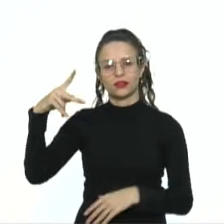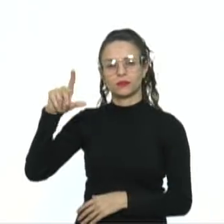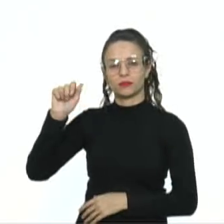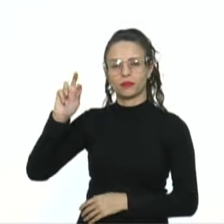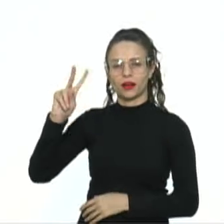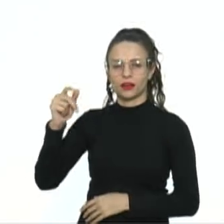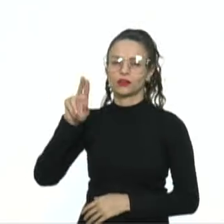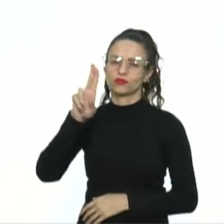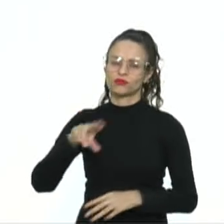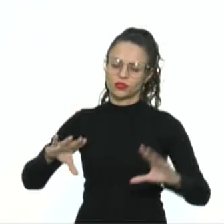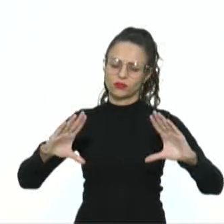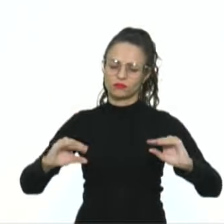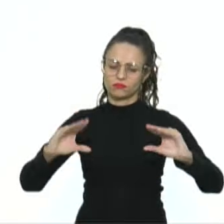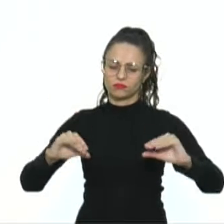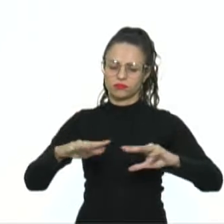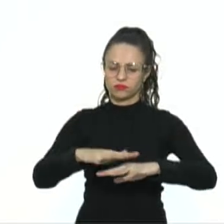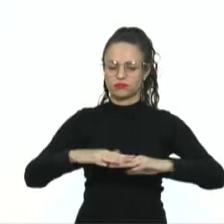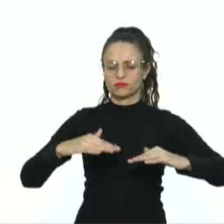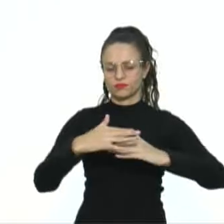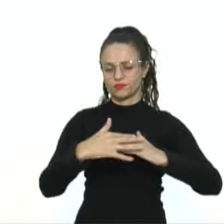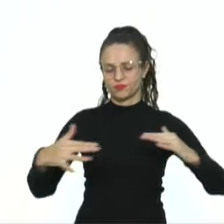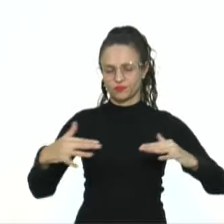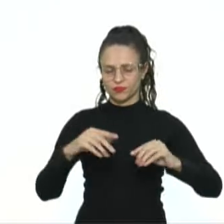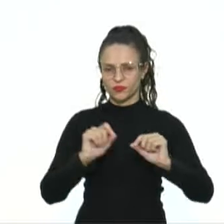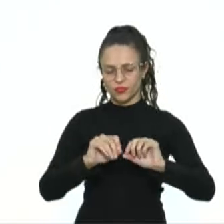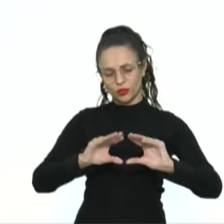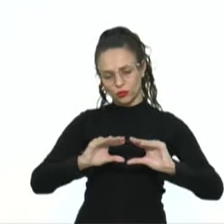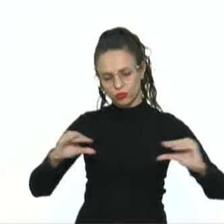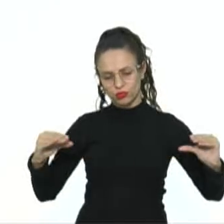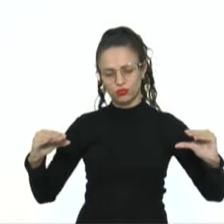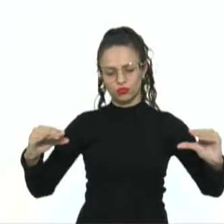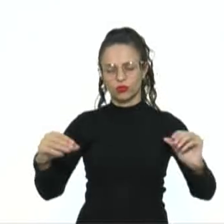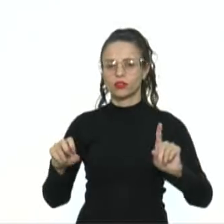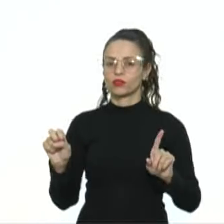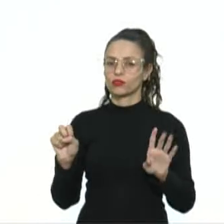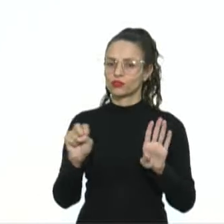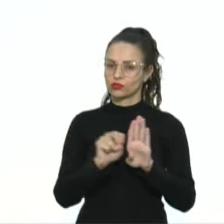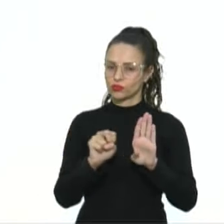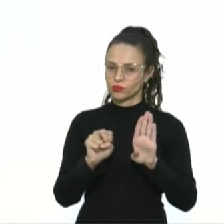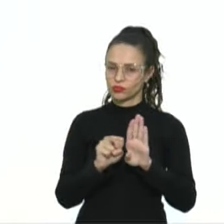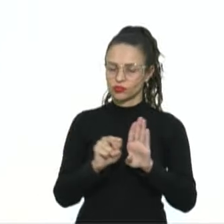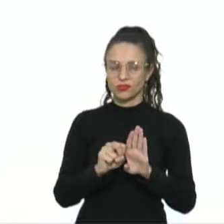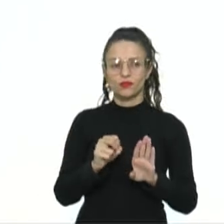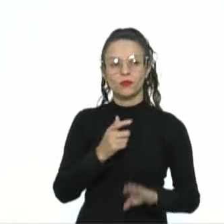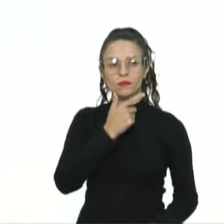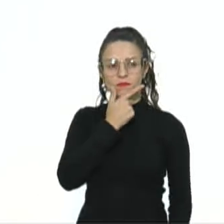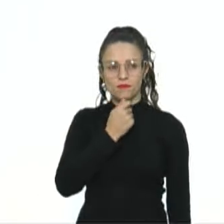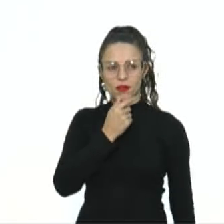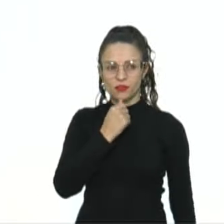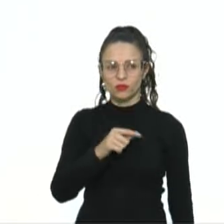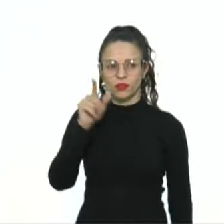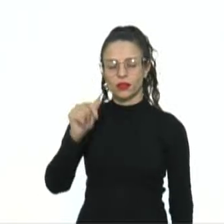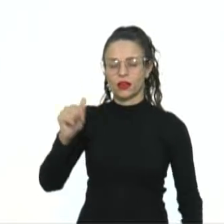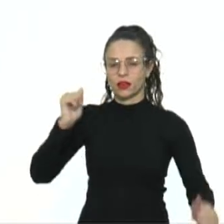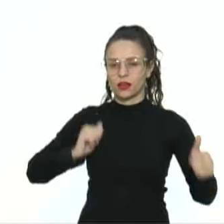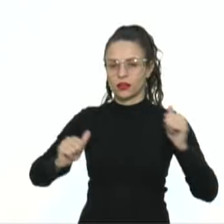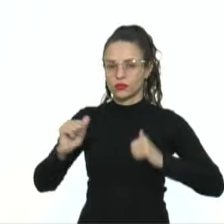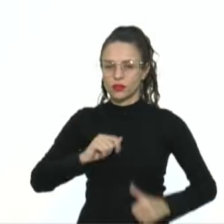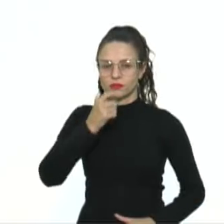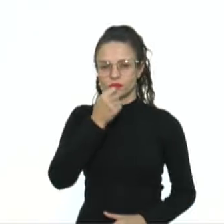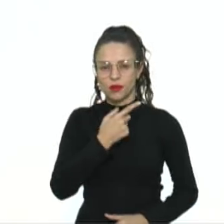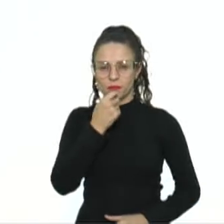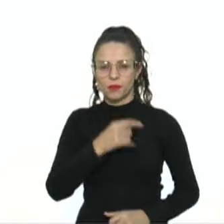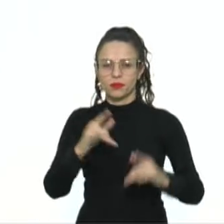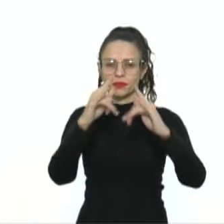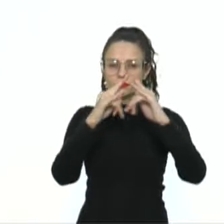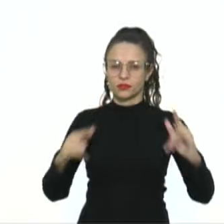revestimento de colchões. Vestido ou feito de palha, substantivo masculino, ator cômico, né? Espetáculo de circo que